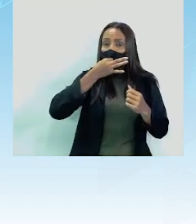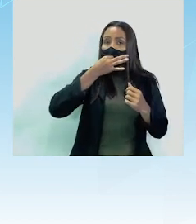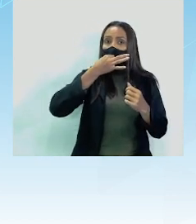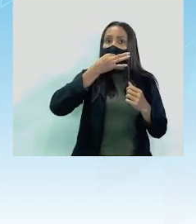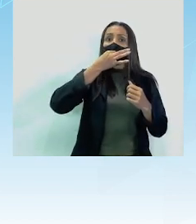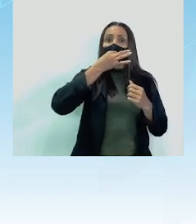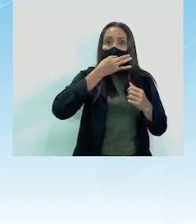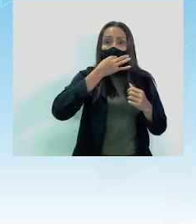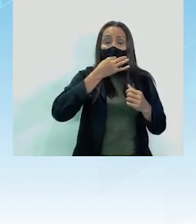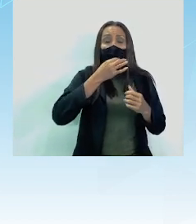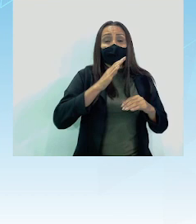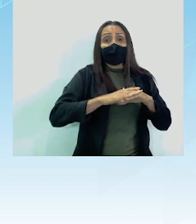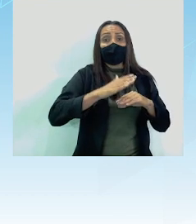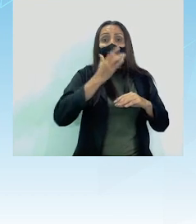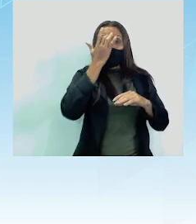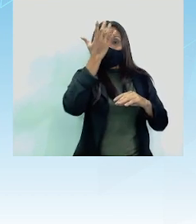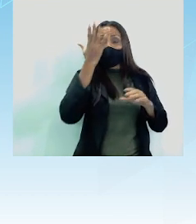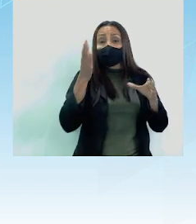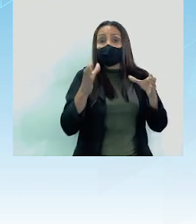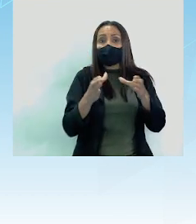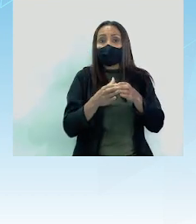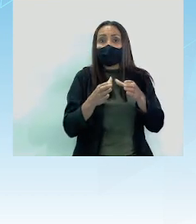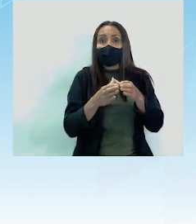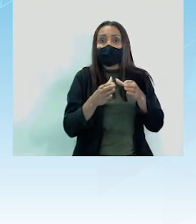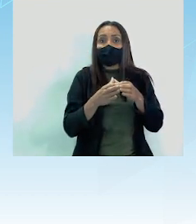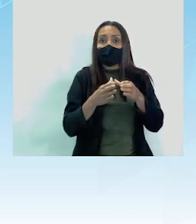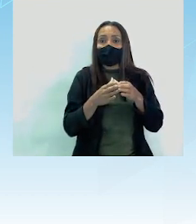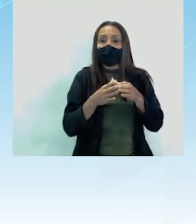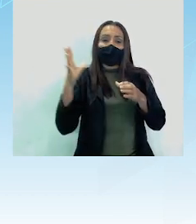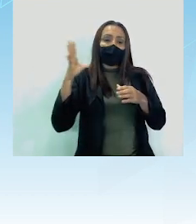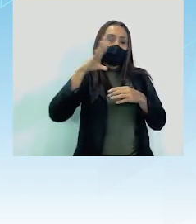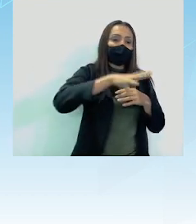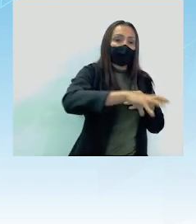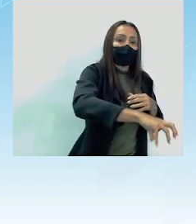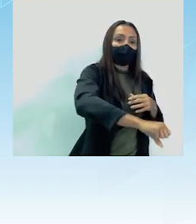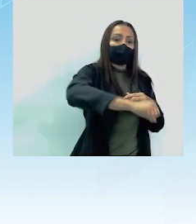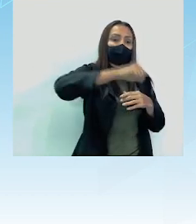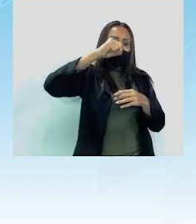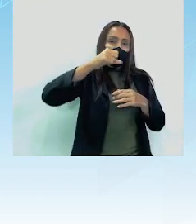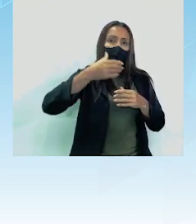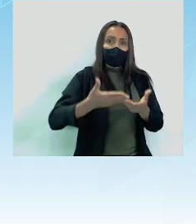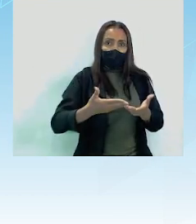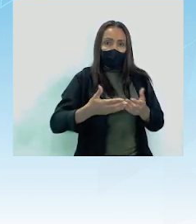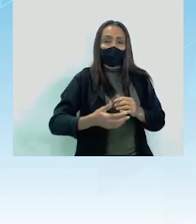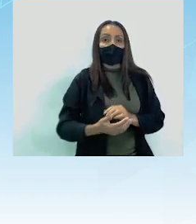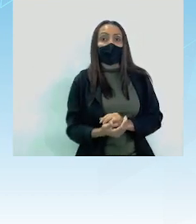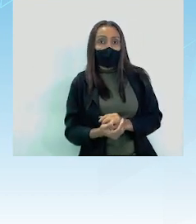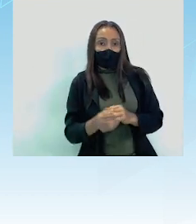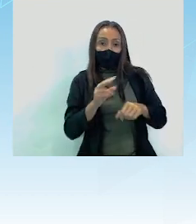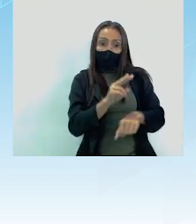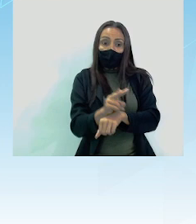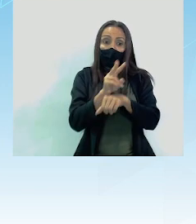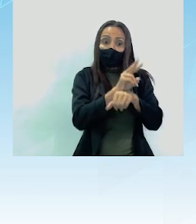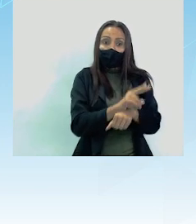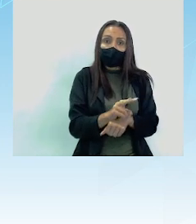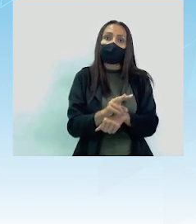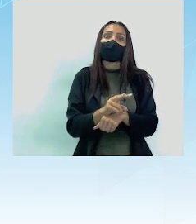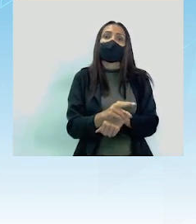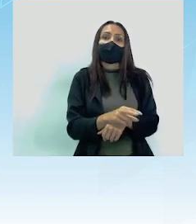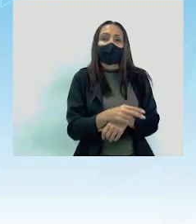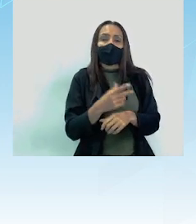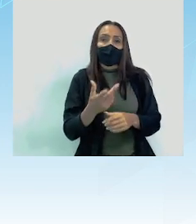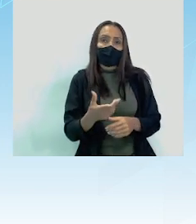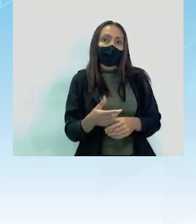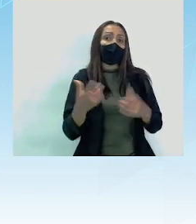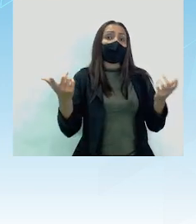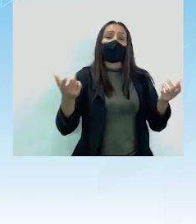apito, fica mais fácil das equipes de segurança, de primeiros socorros, encontrar você, né? Então, a arbitragem pode encontrar e identificar onde